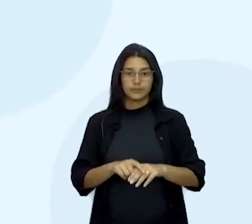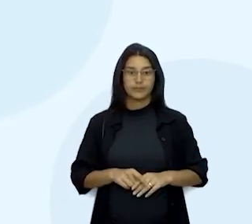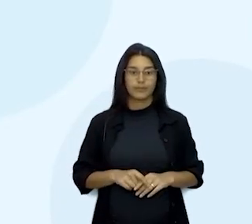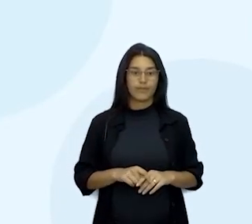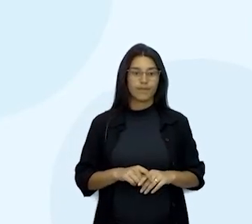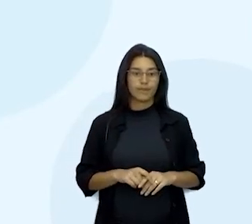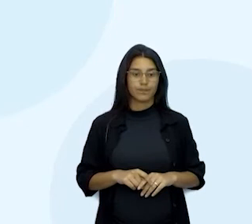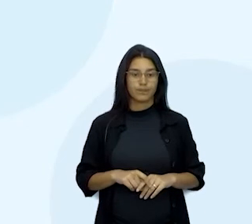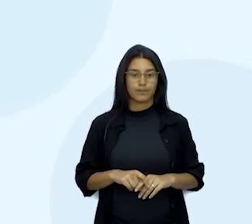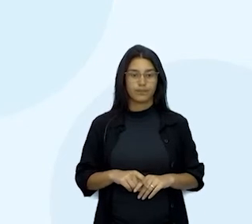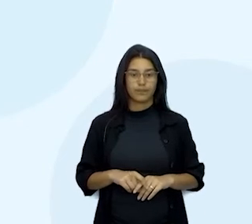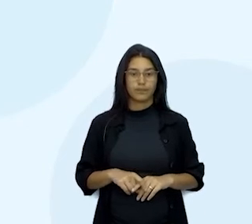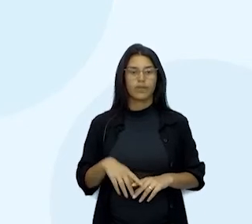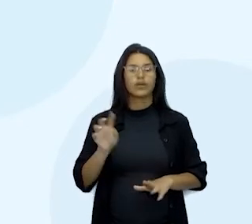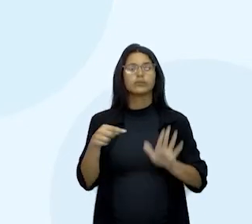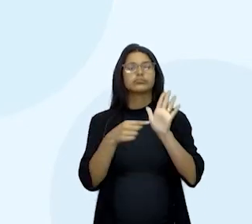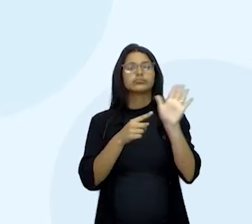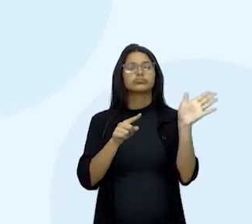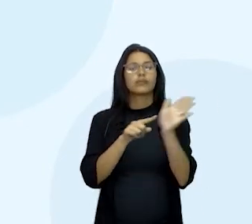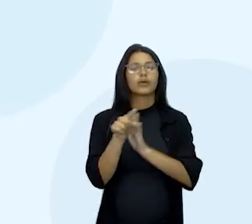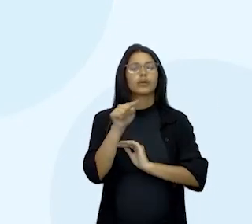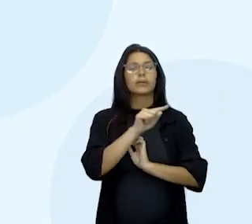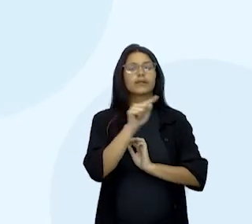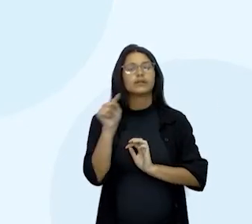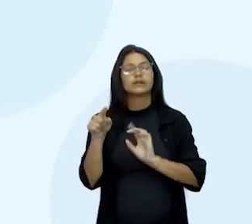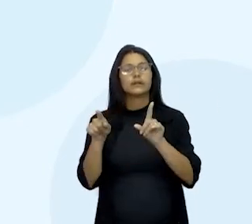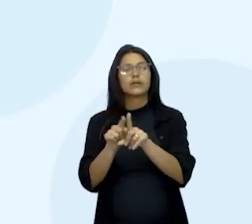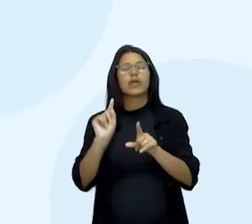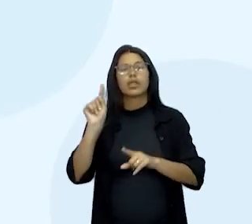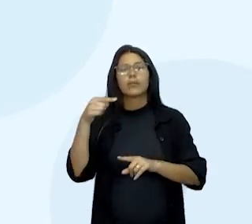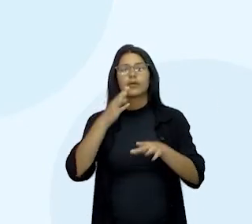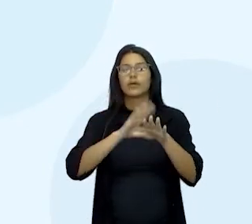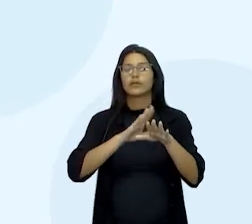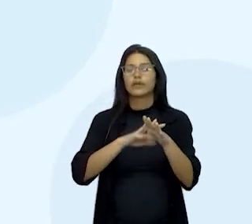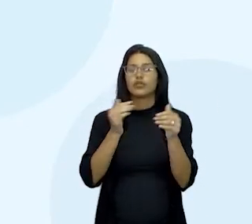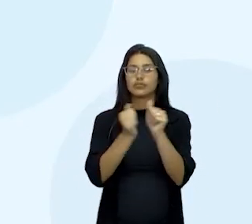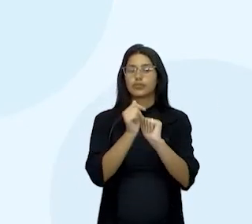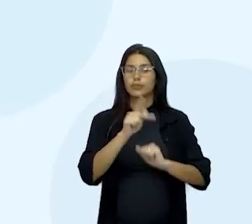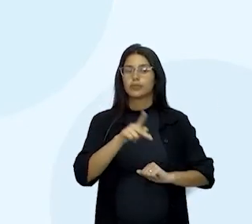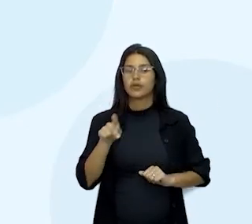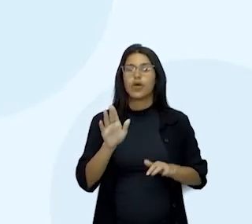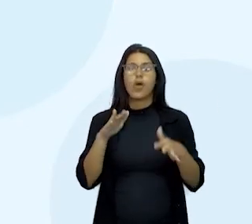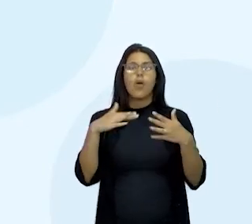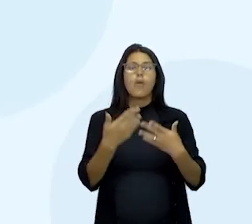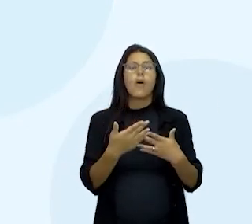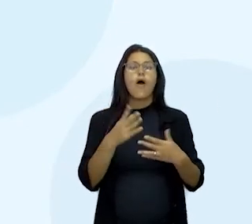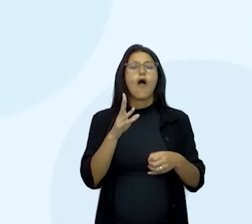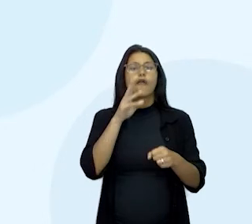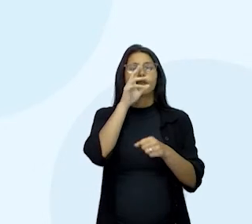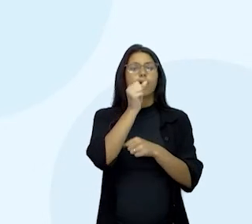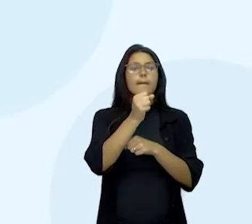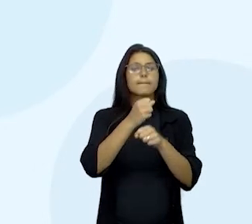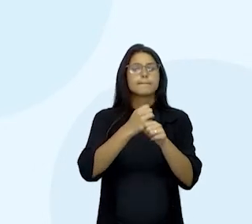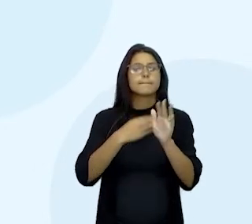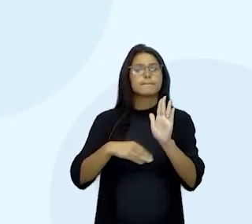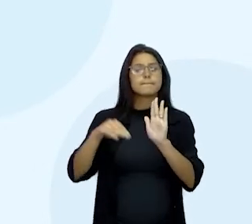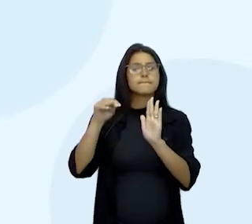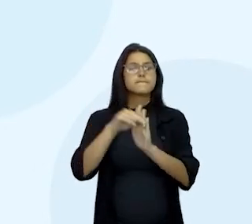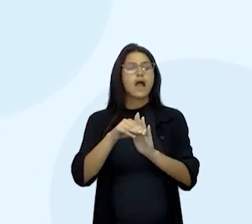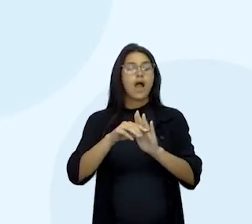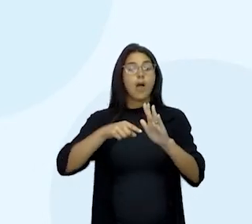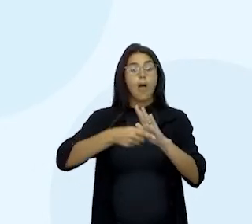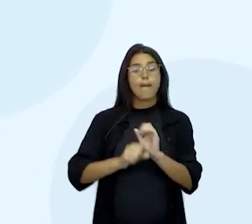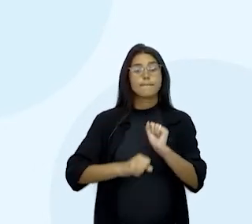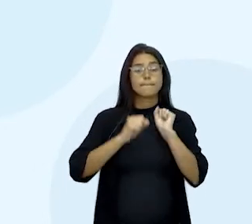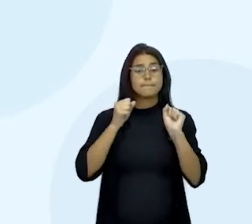E aí, eu já deixo uma perguntinha para vocês aí depois fazerem com o professor. Qual seria a pressão máxima que o mergulhador